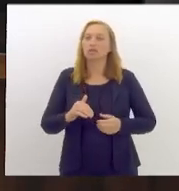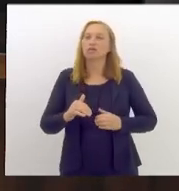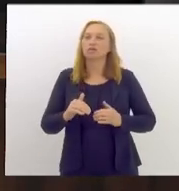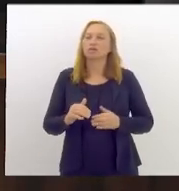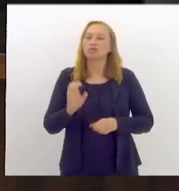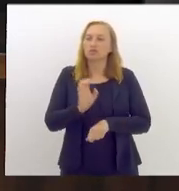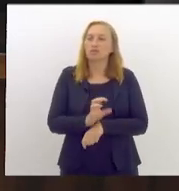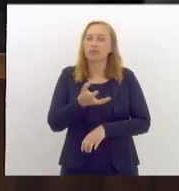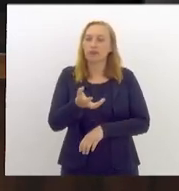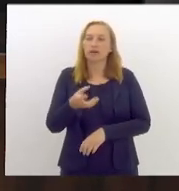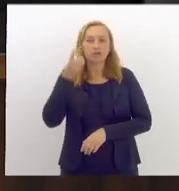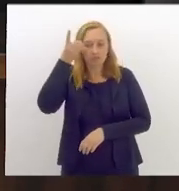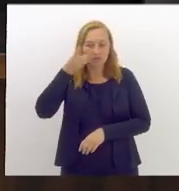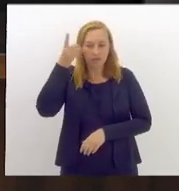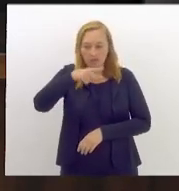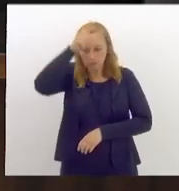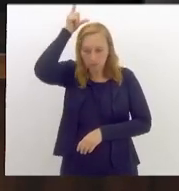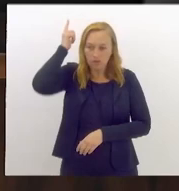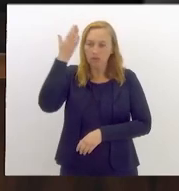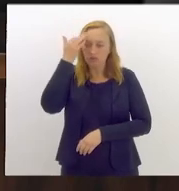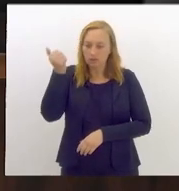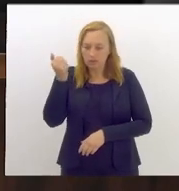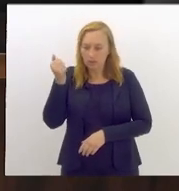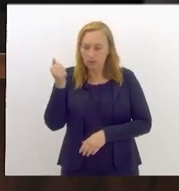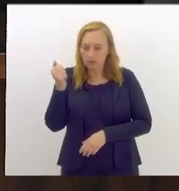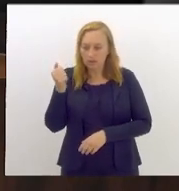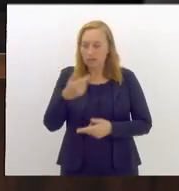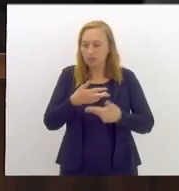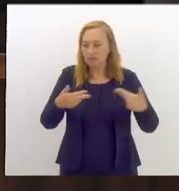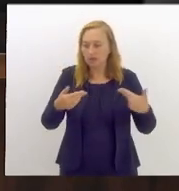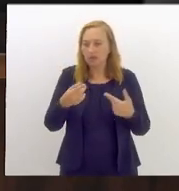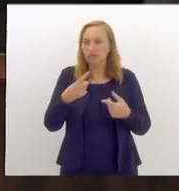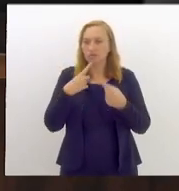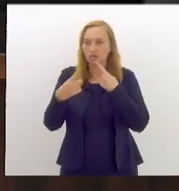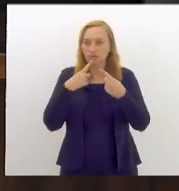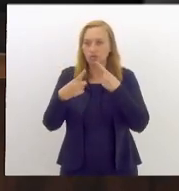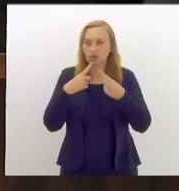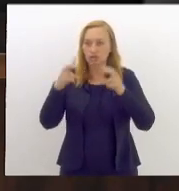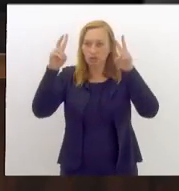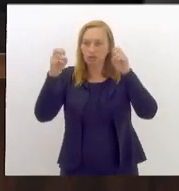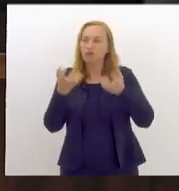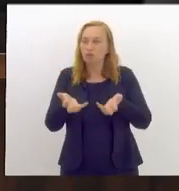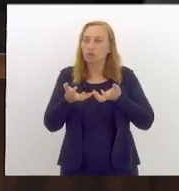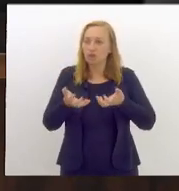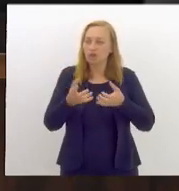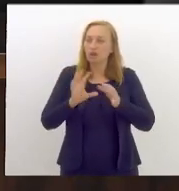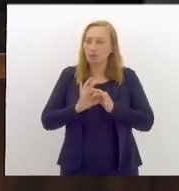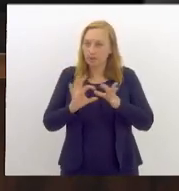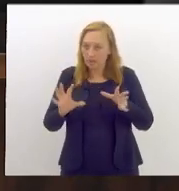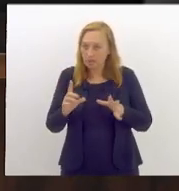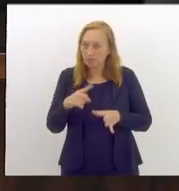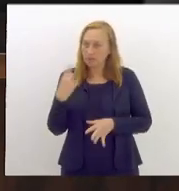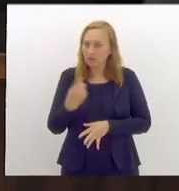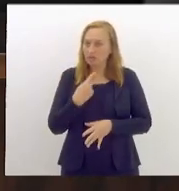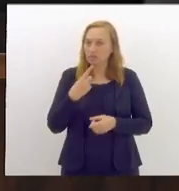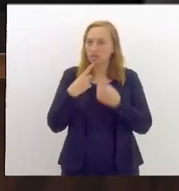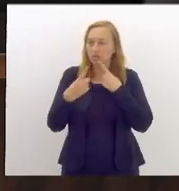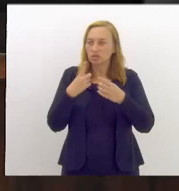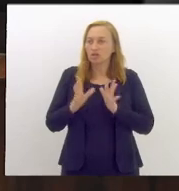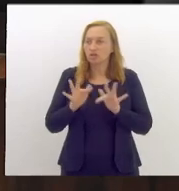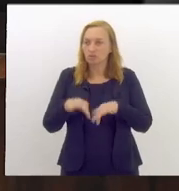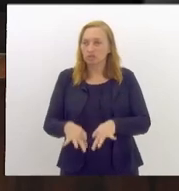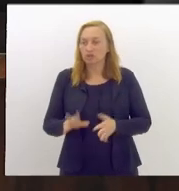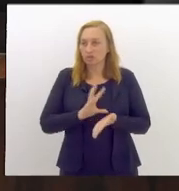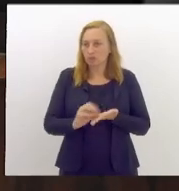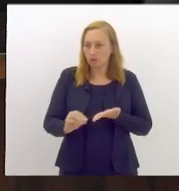Deputado Luiz eu sei que muitas deputados vão discutir essa matéria eu quero autorização para a gente fazer discussão no final